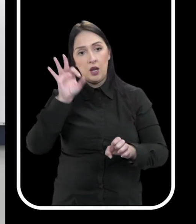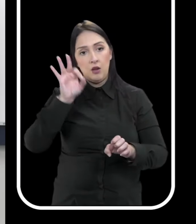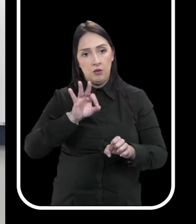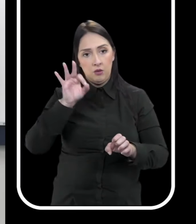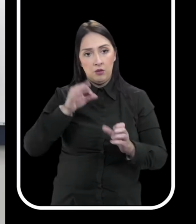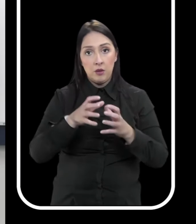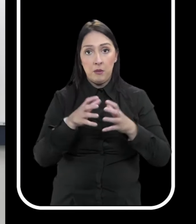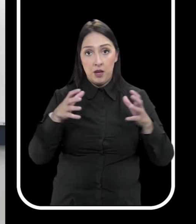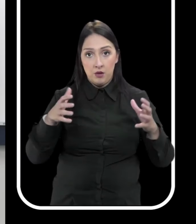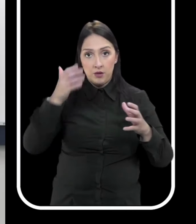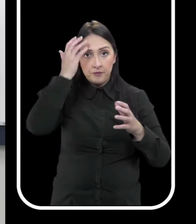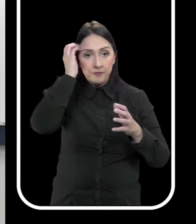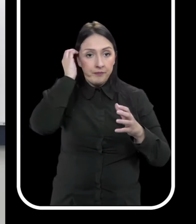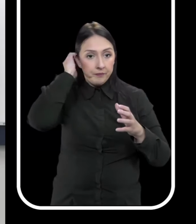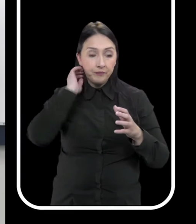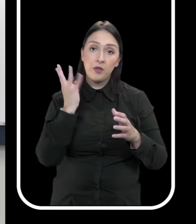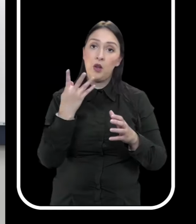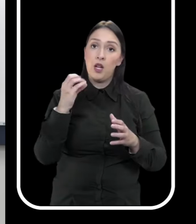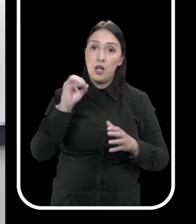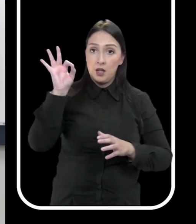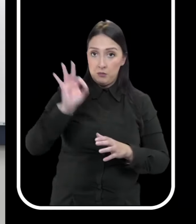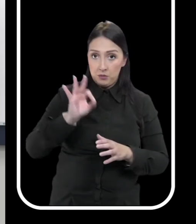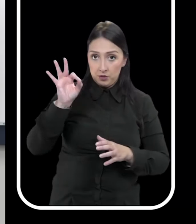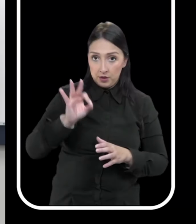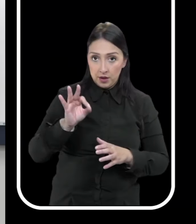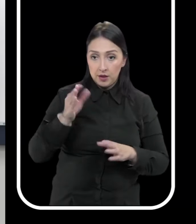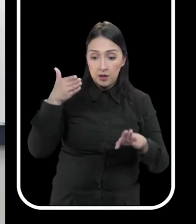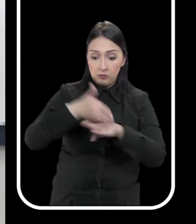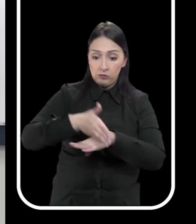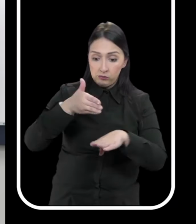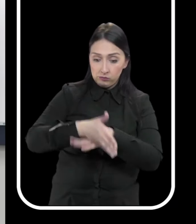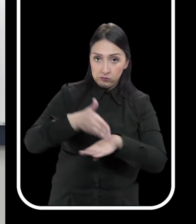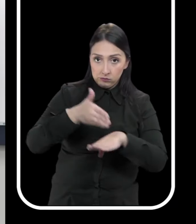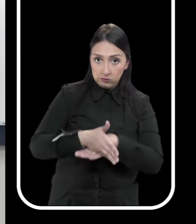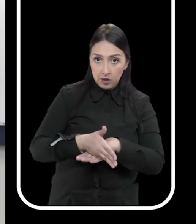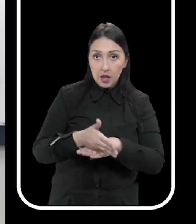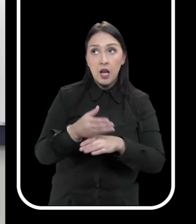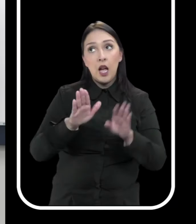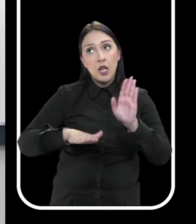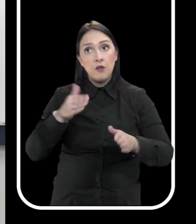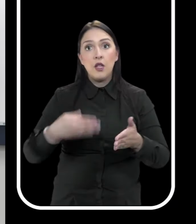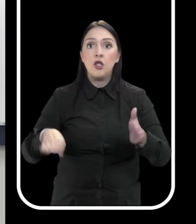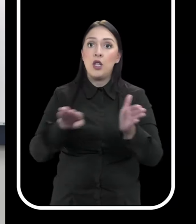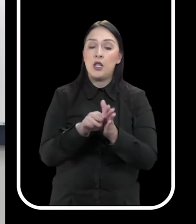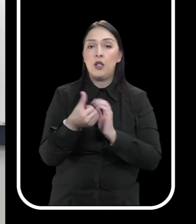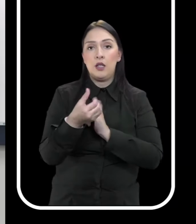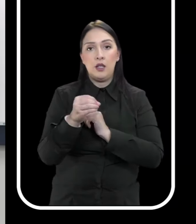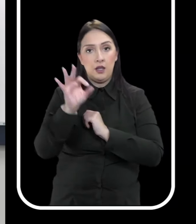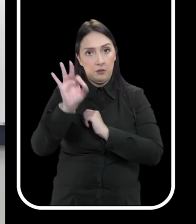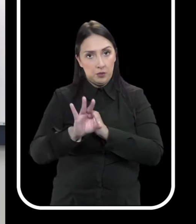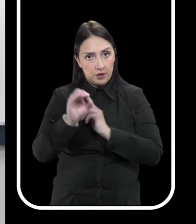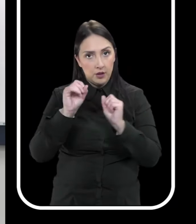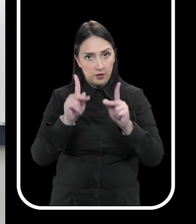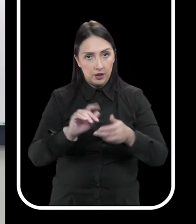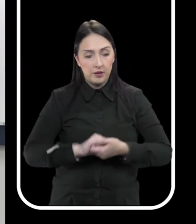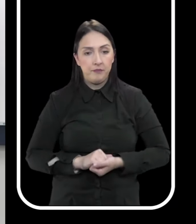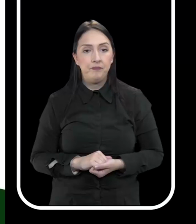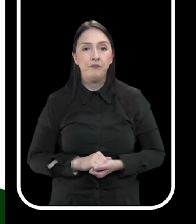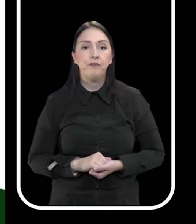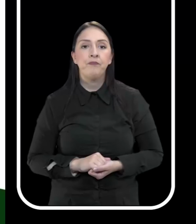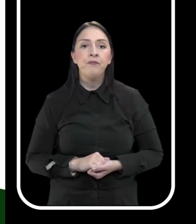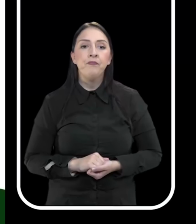né, que é uma porcentagem mais elevada, são 40% de atividades presenciais ou chegando até a 60% se for o caso.